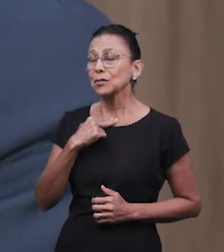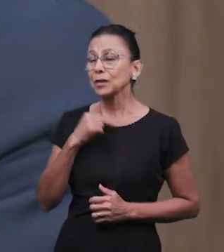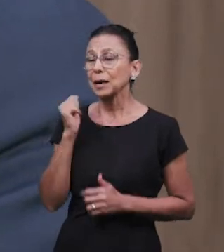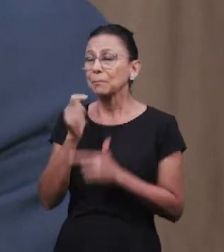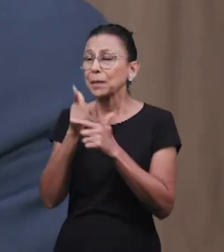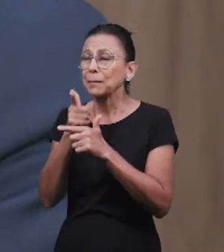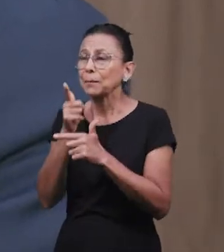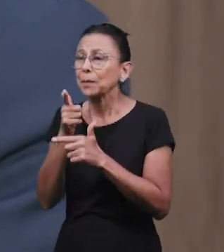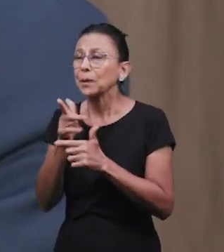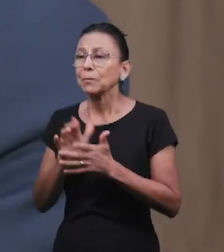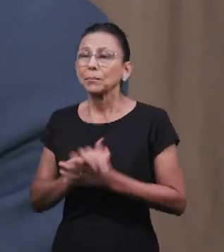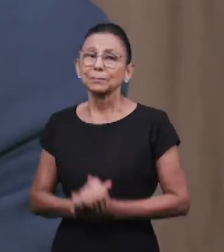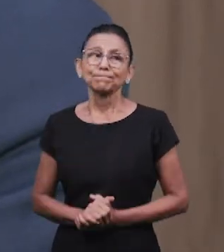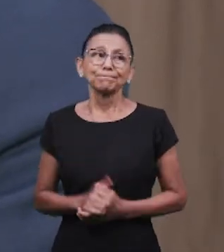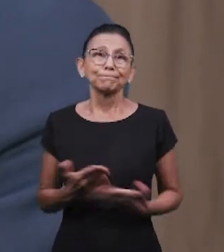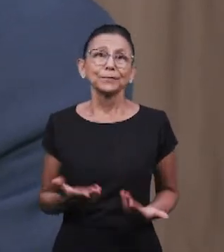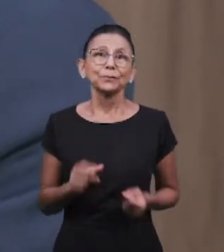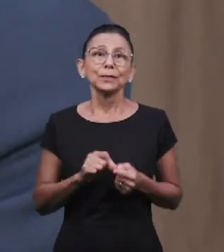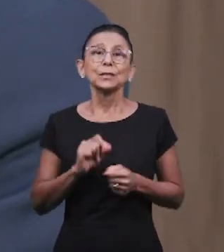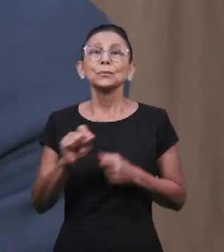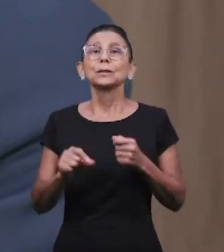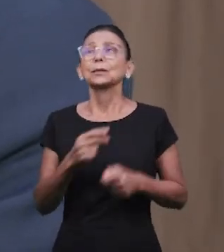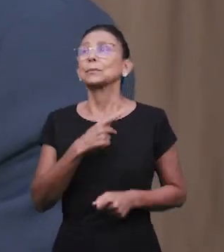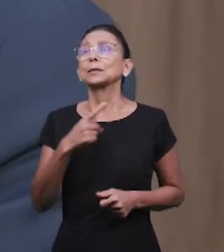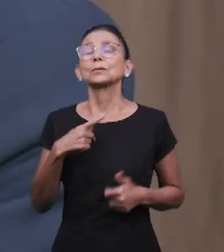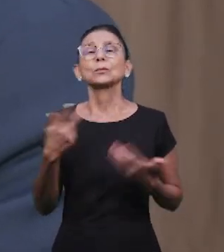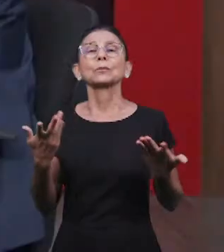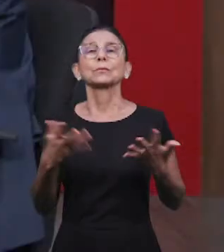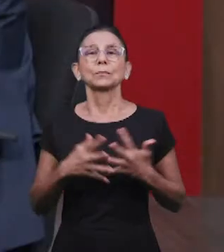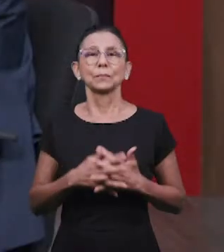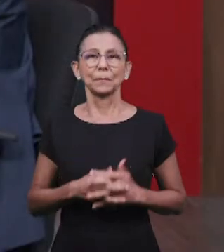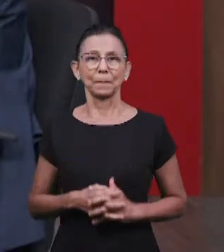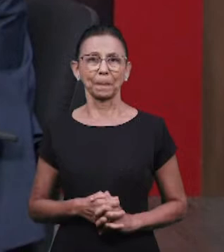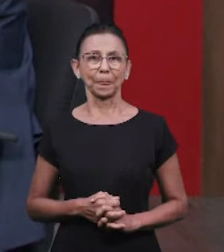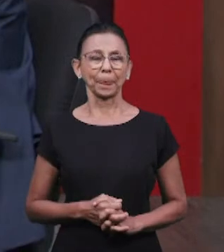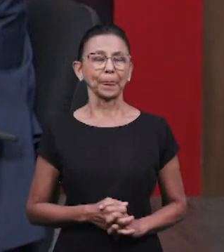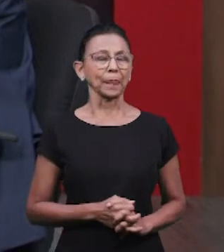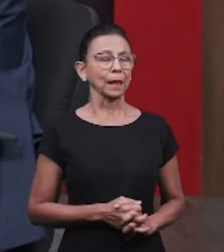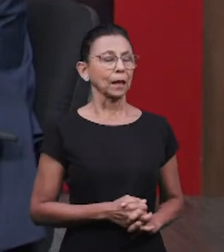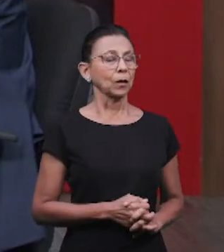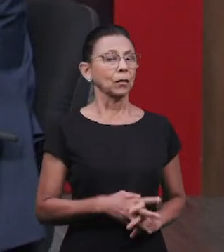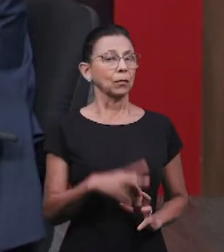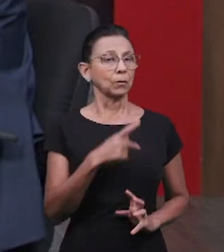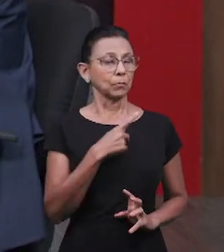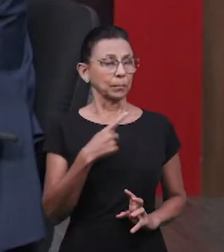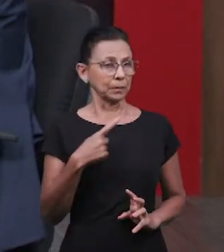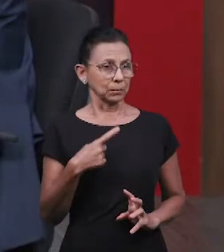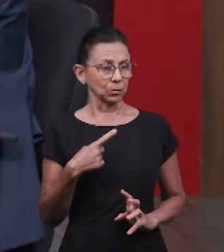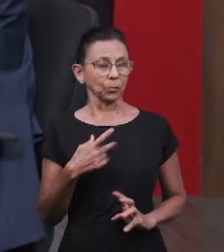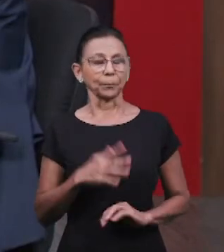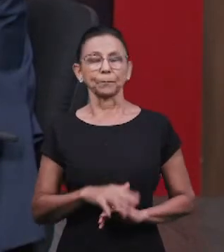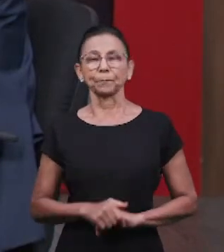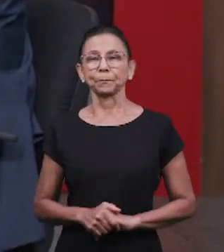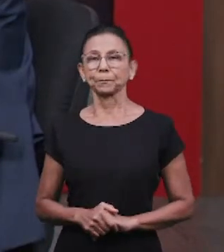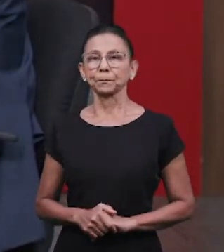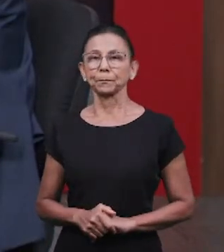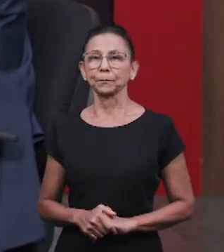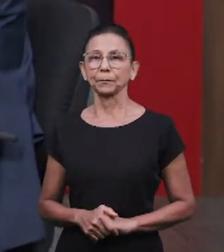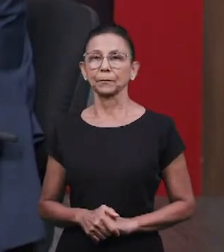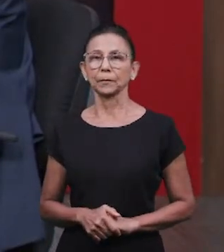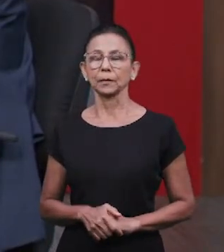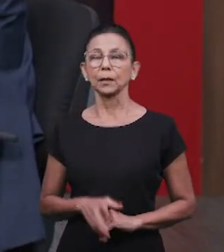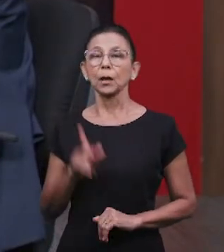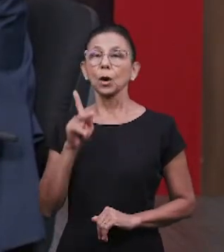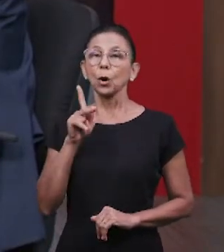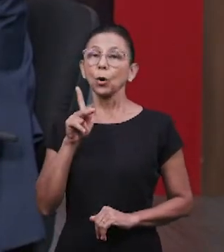criança correndo para lá e para cá no meio do culto ali. O que o pastor deve fazer? Me fala. Pastor, eu entendo assim, que a professora está ali, se ele